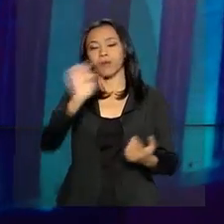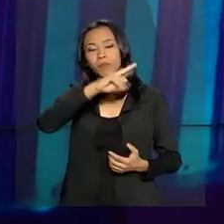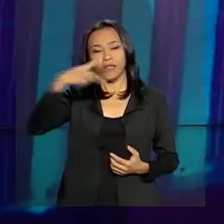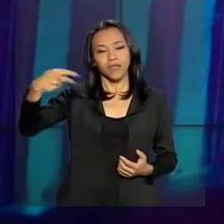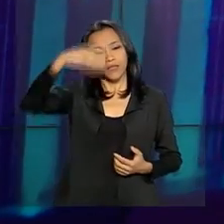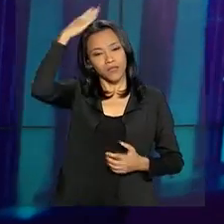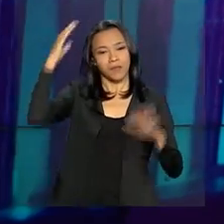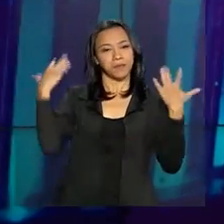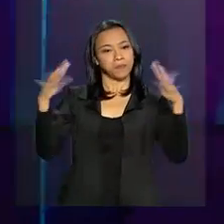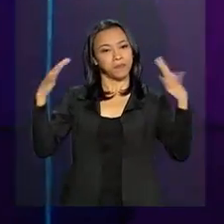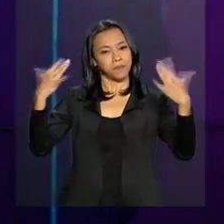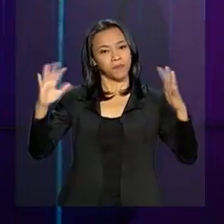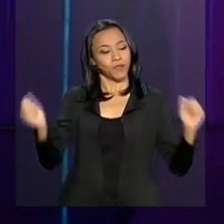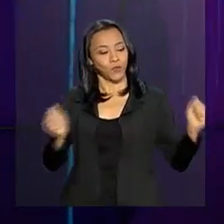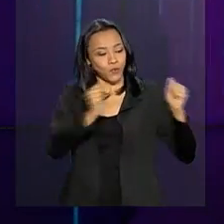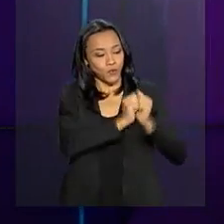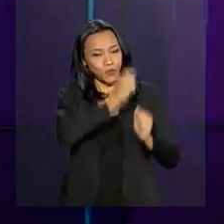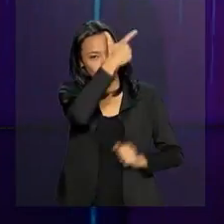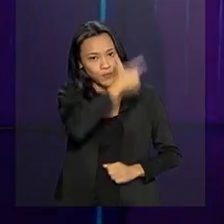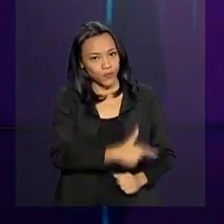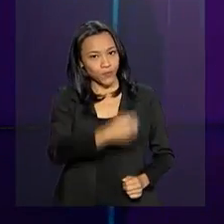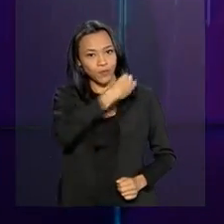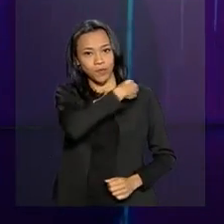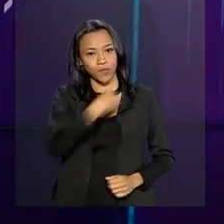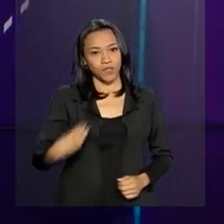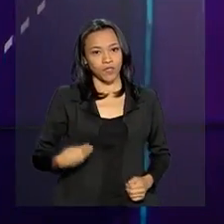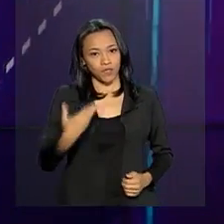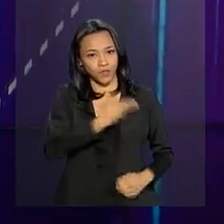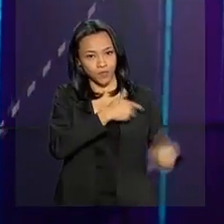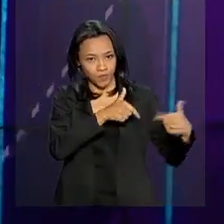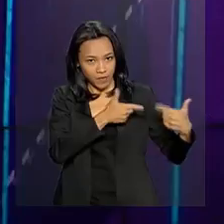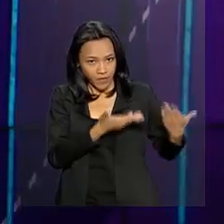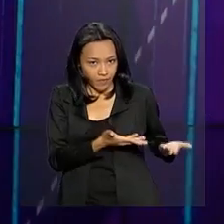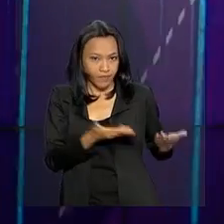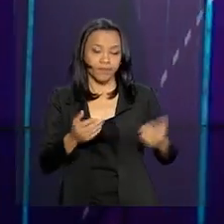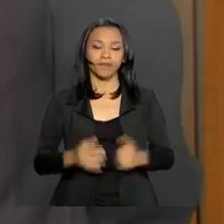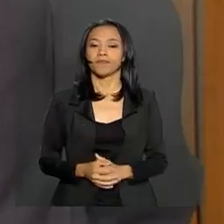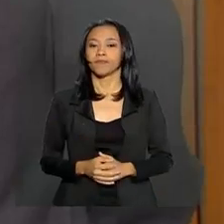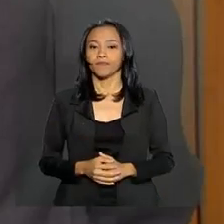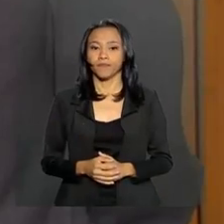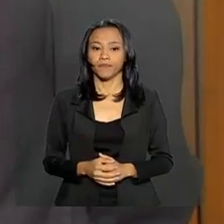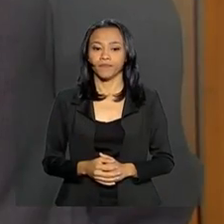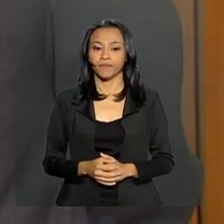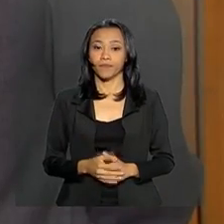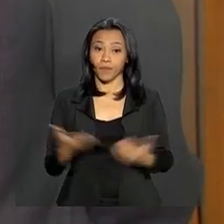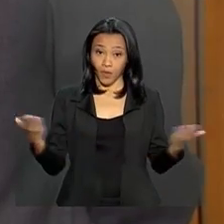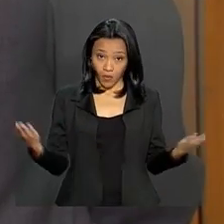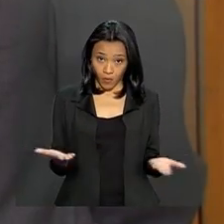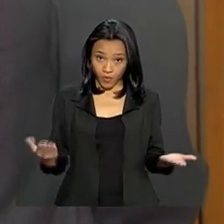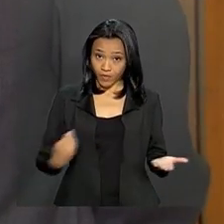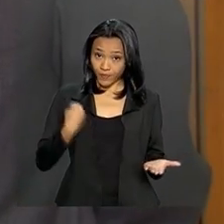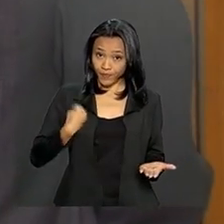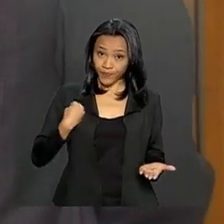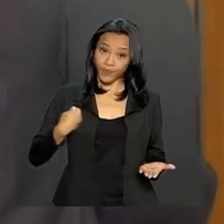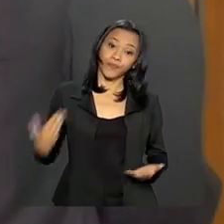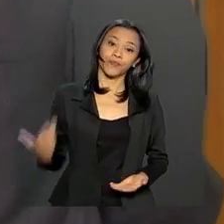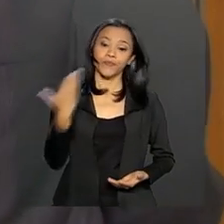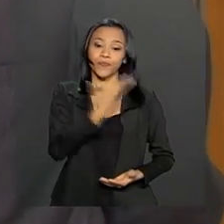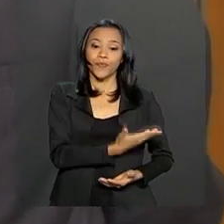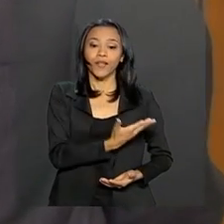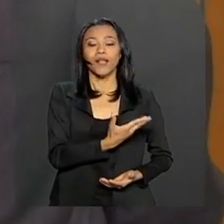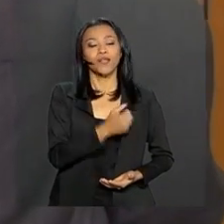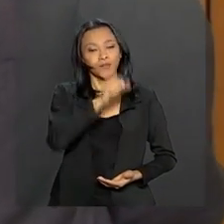resultado ao lado do ministro do trabalho caiu vieira de mello eu estou aqui ao lado do ministro cai